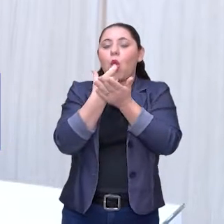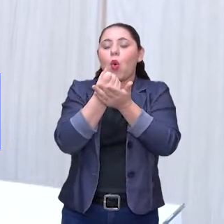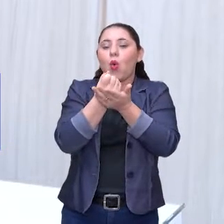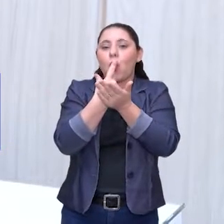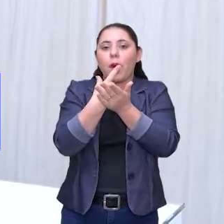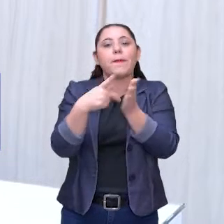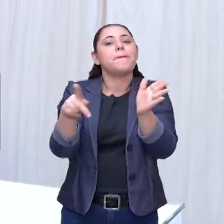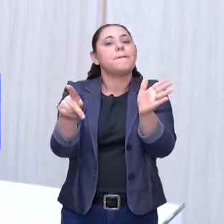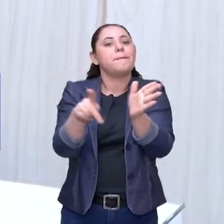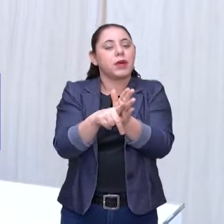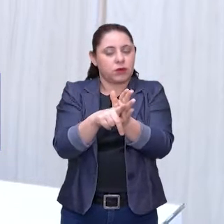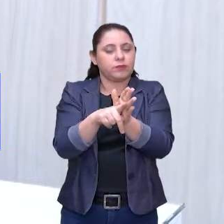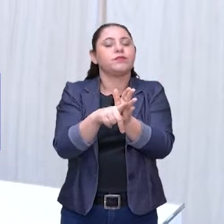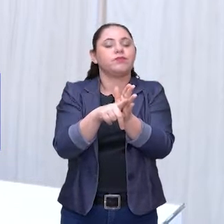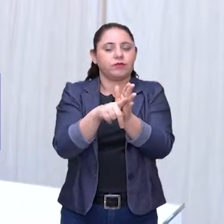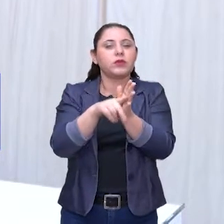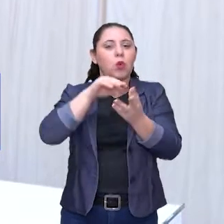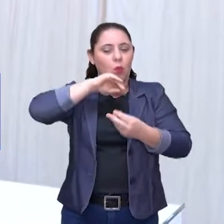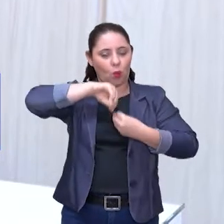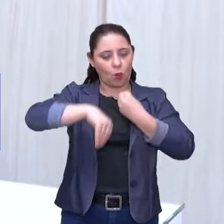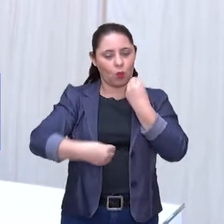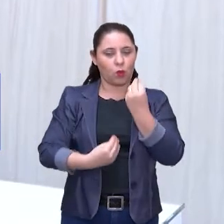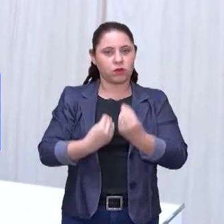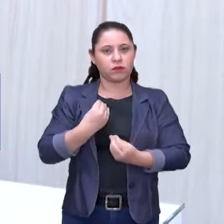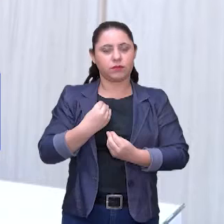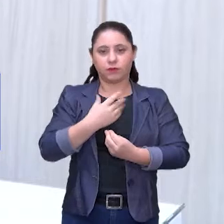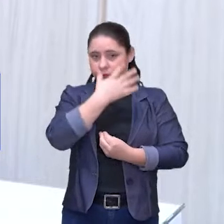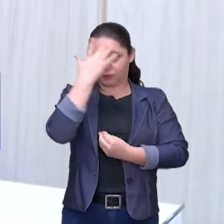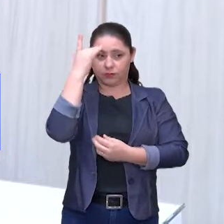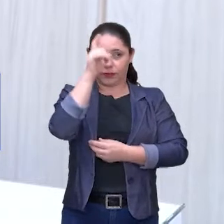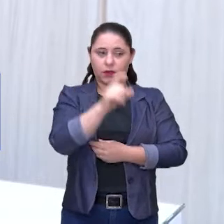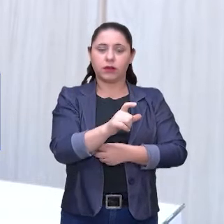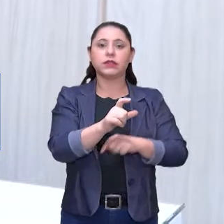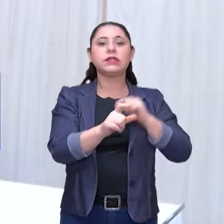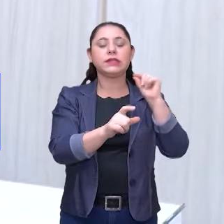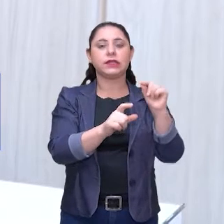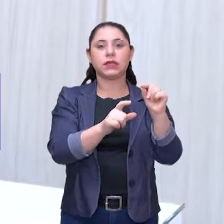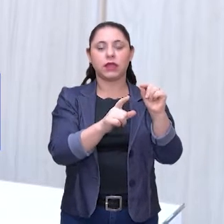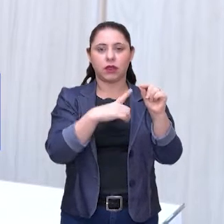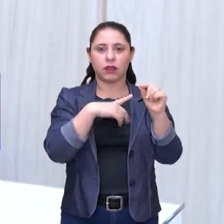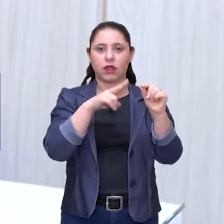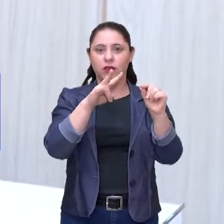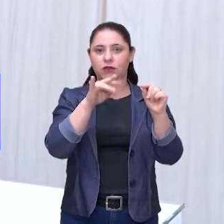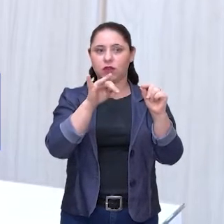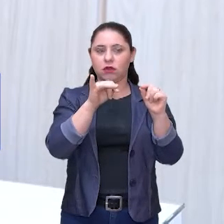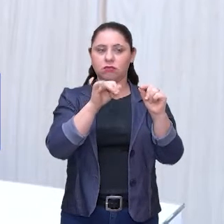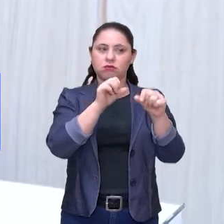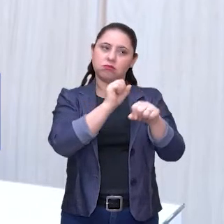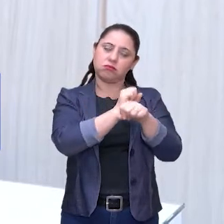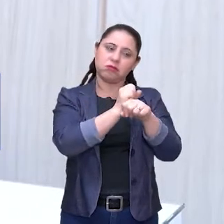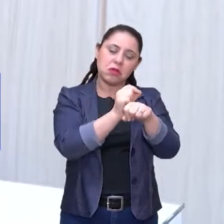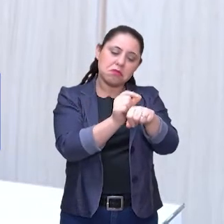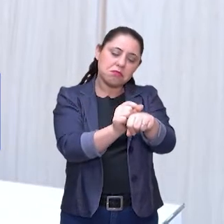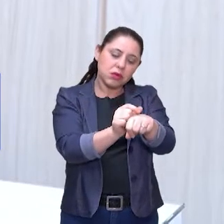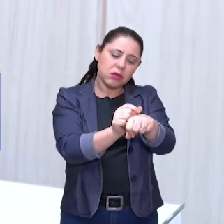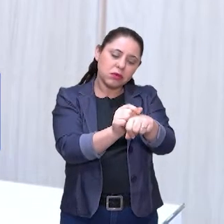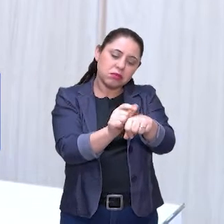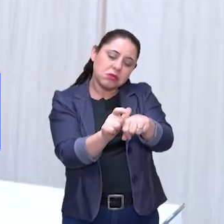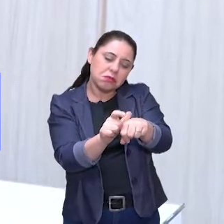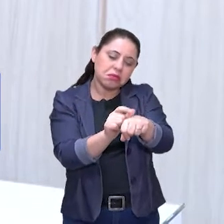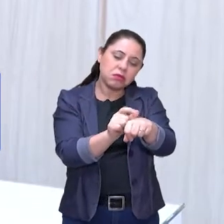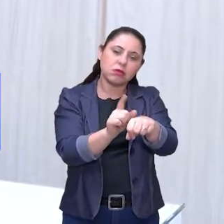os imunobiológicos, as drogas orais, né, os imunossupressores. Para aquele paciente que está com